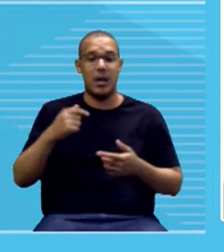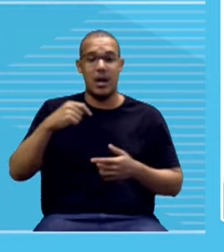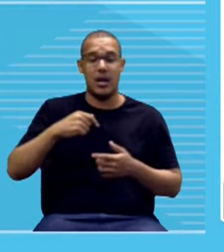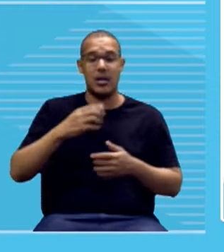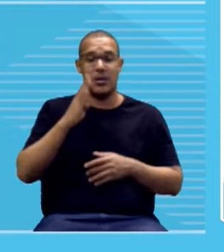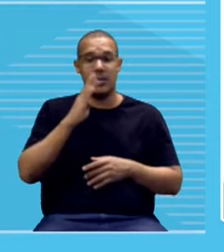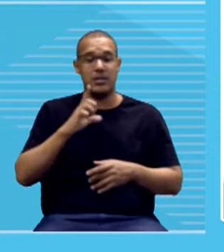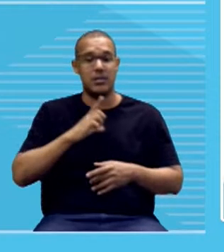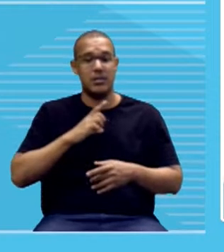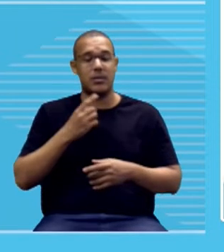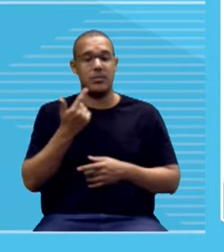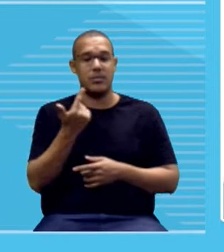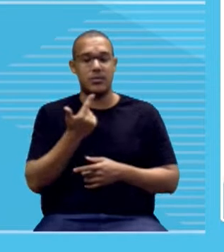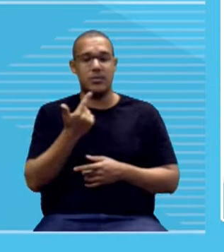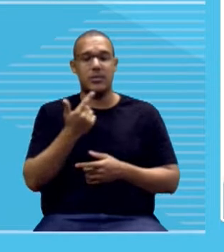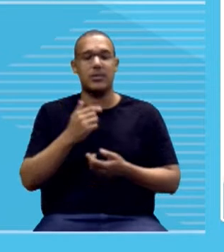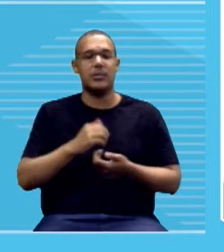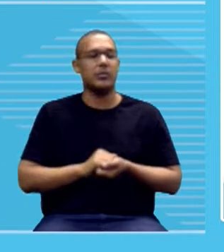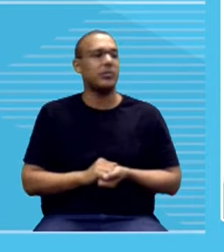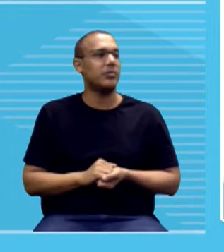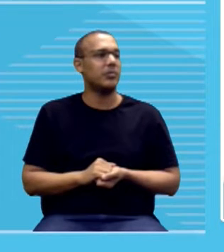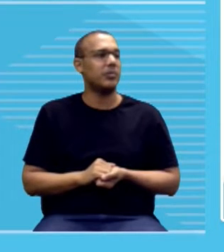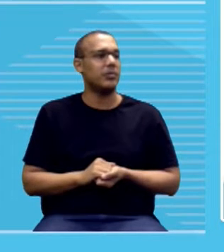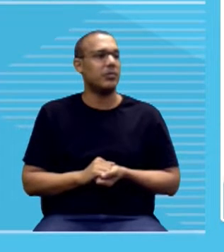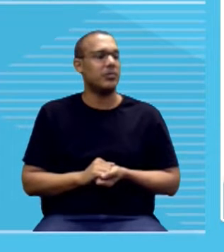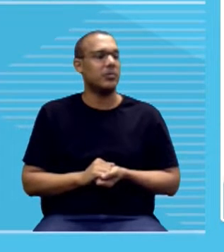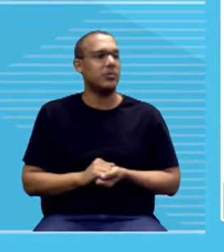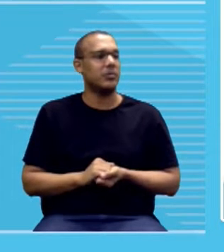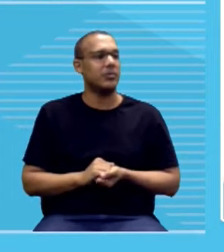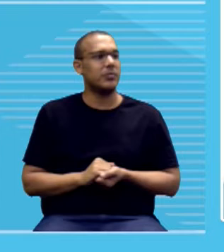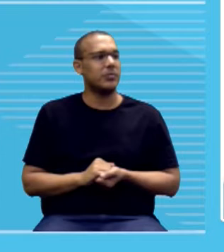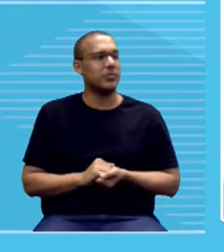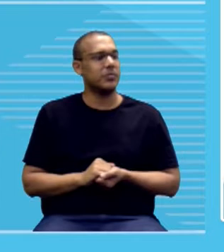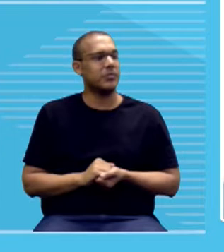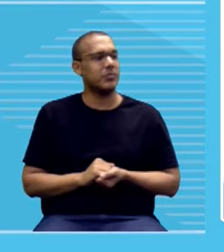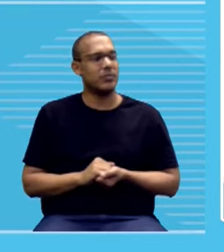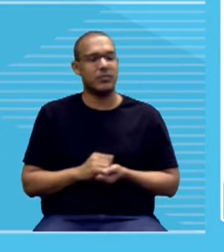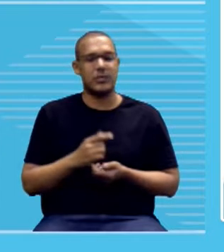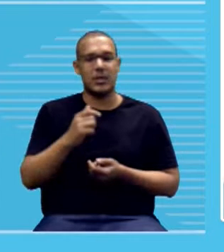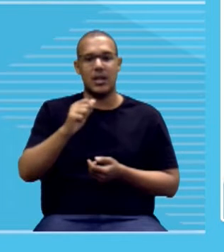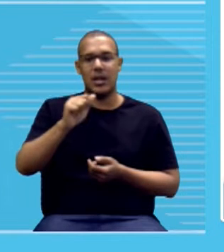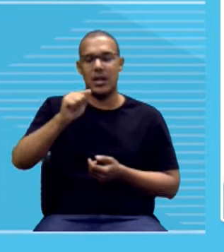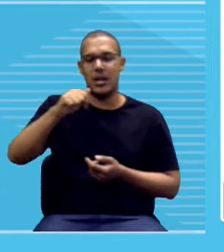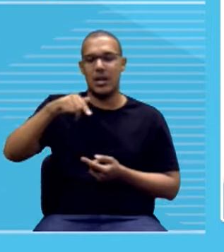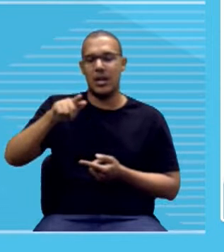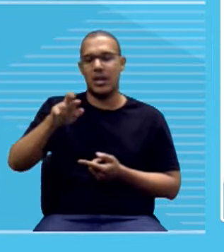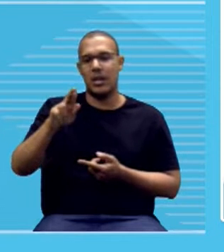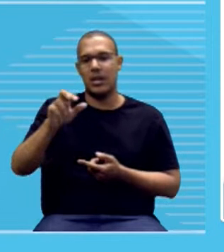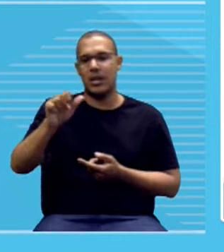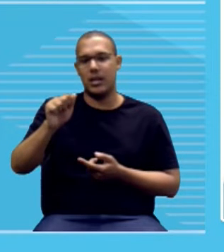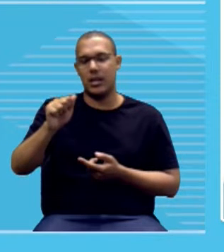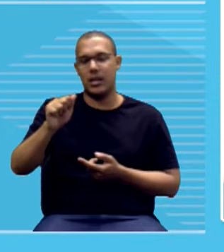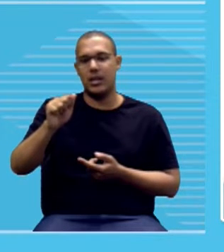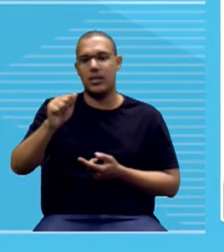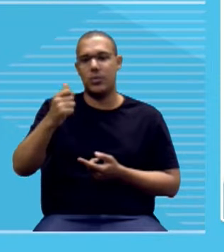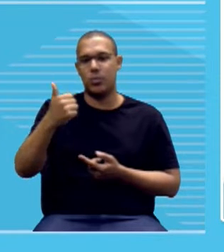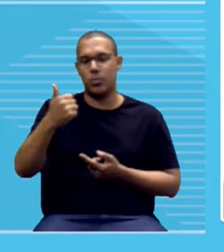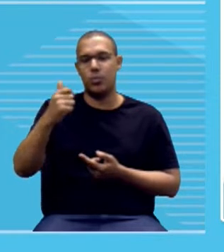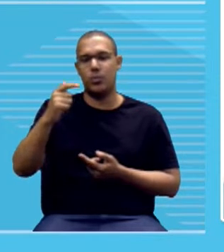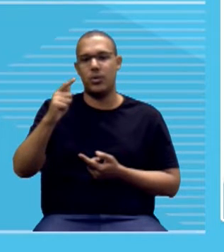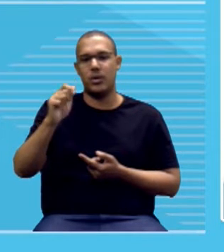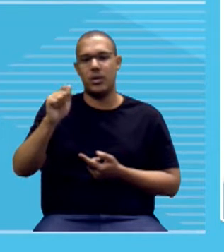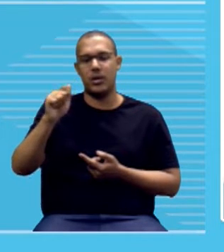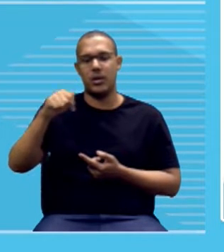usinas nucleares no nosso país. O Brasil conta com 2 usinas operacionais, Angra 1 e Angra 2. Existe uma